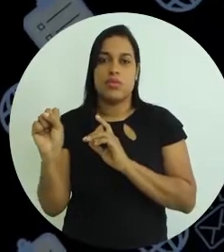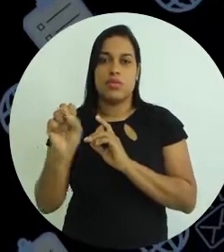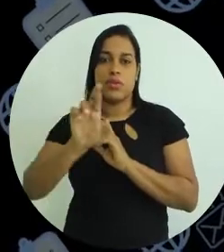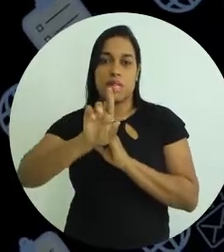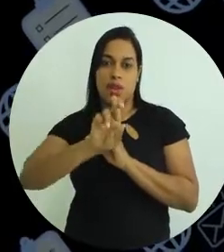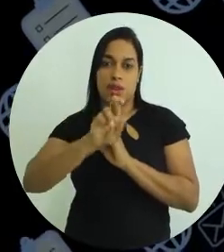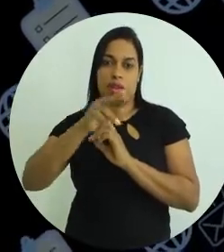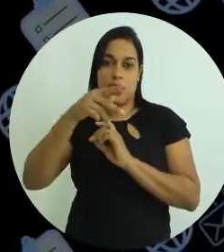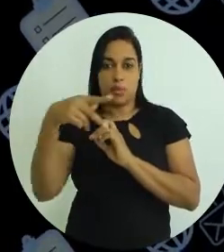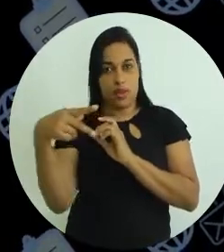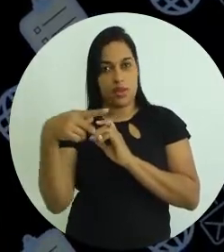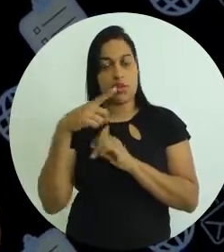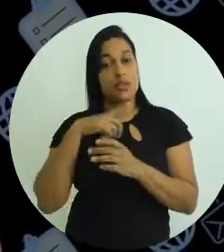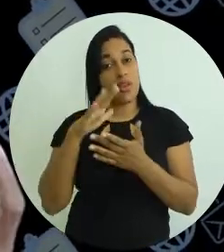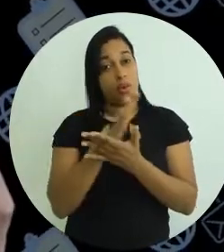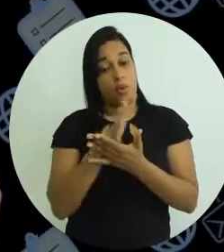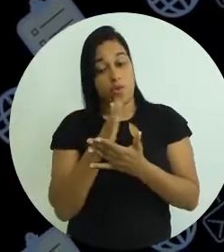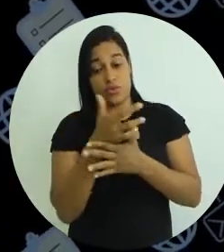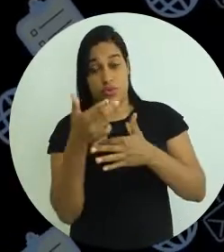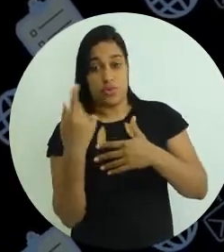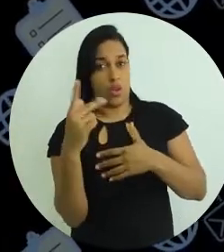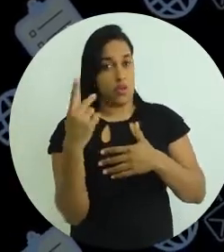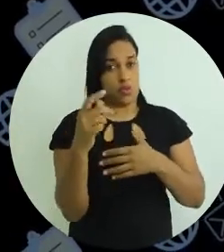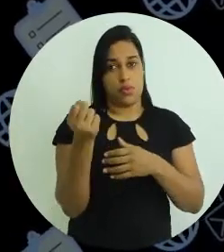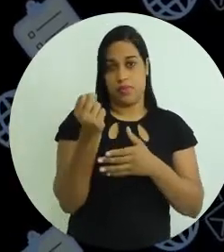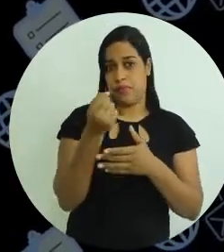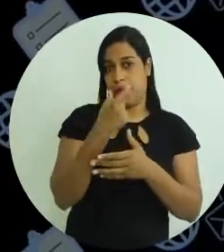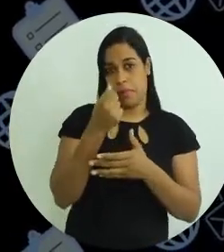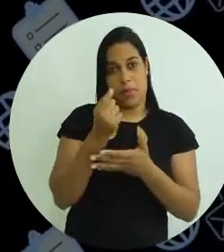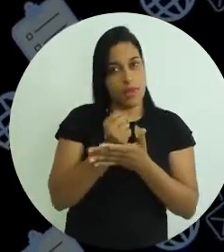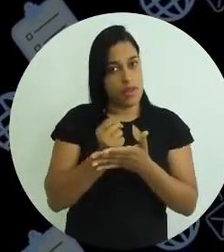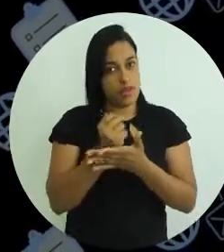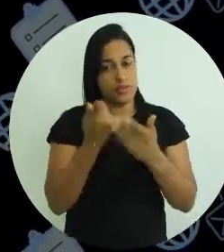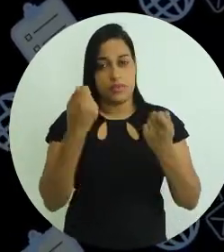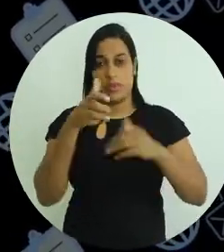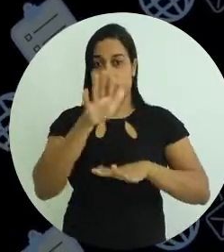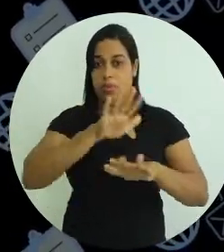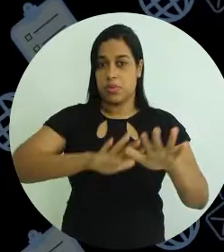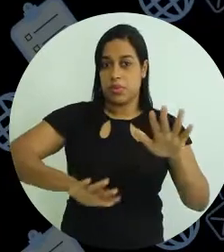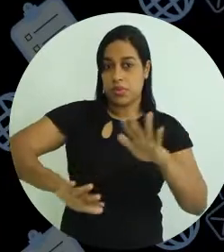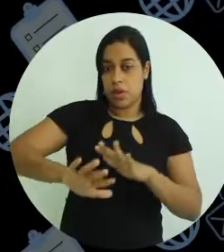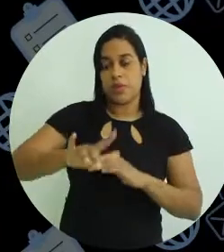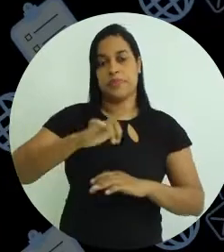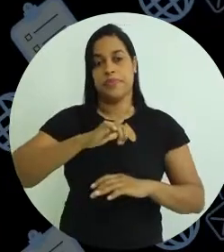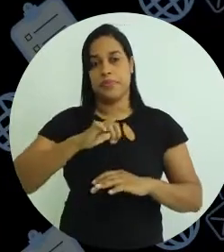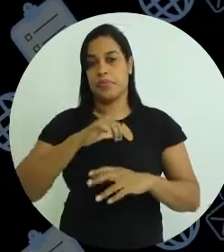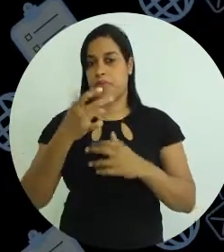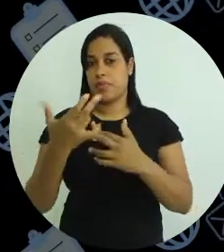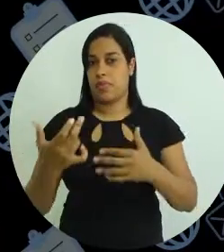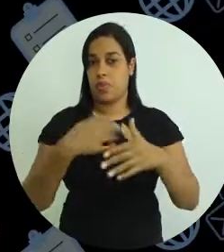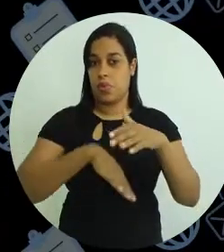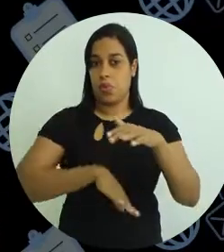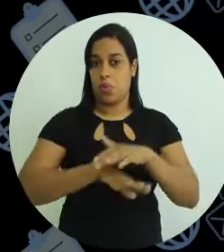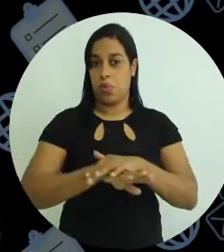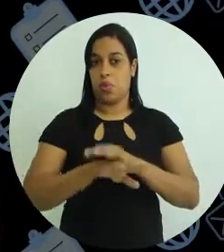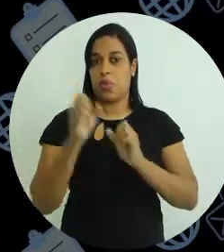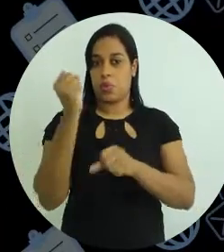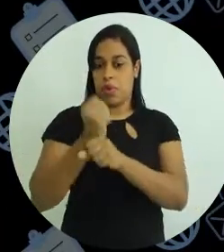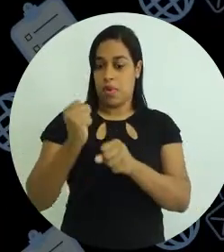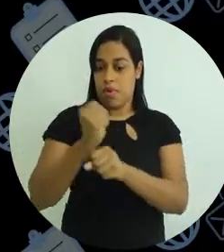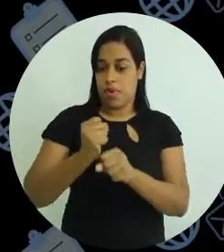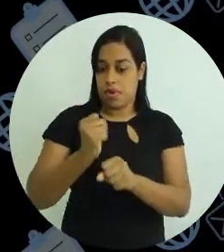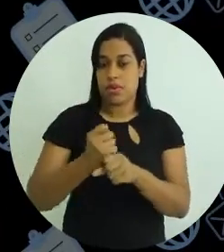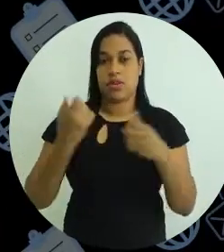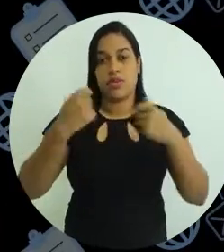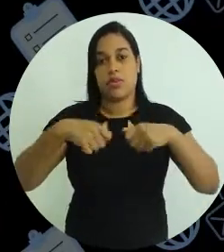ERP. Então existem coisas que vão acontecer na sua farmácia que você precisa cuidar, e existem coisas no armazém da sua irmã Maria que ela